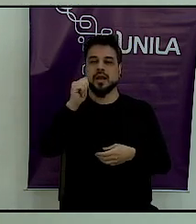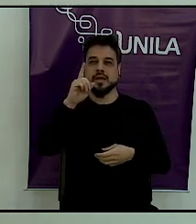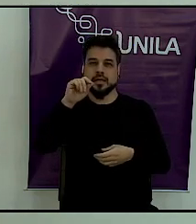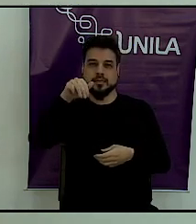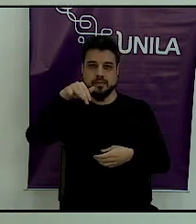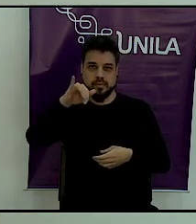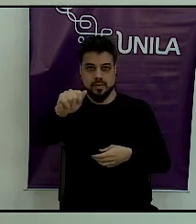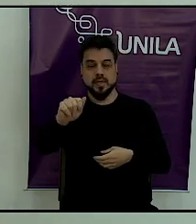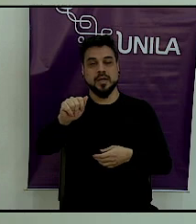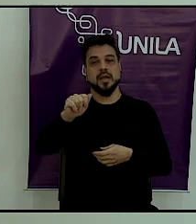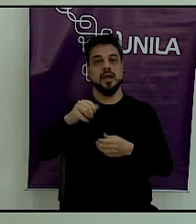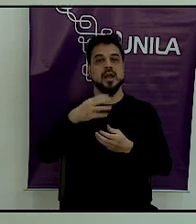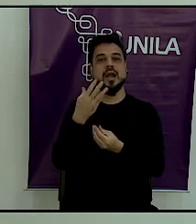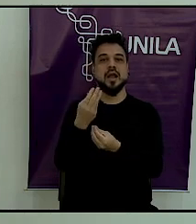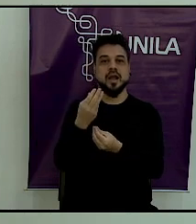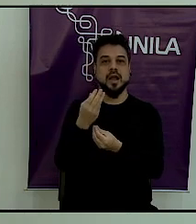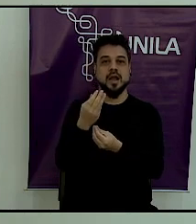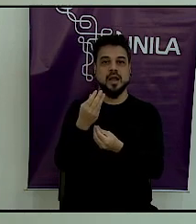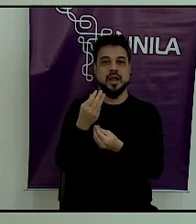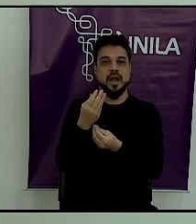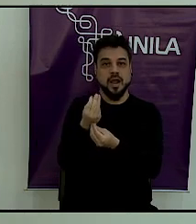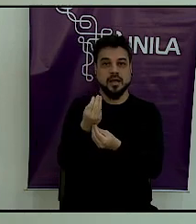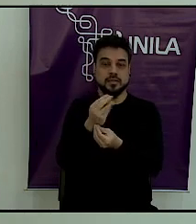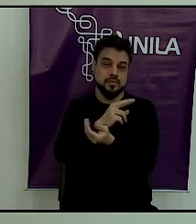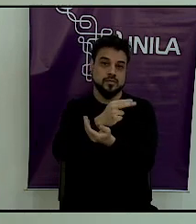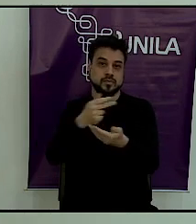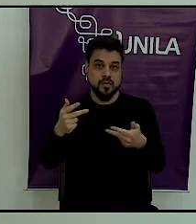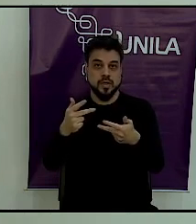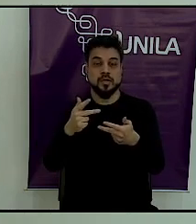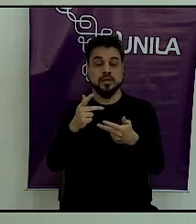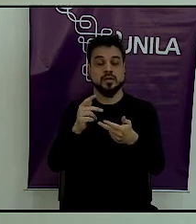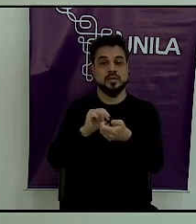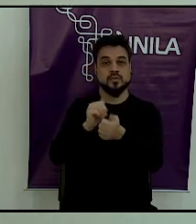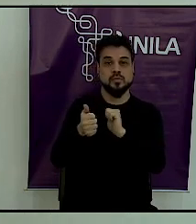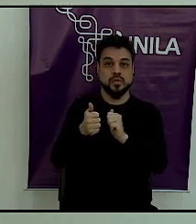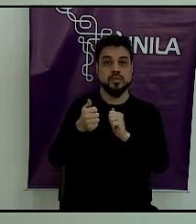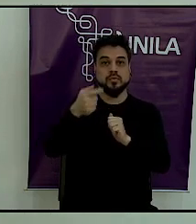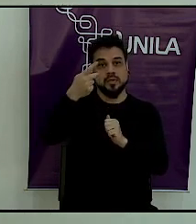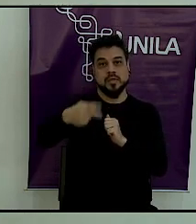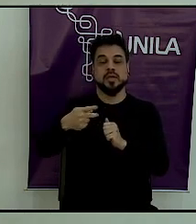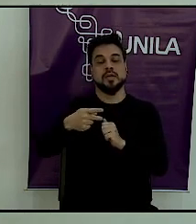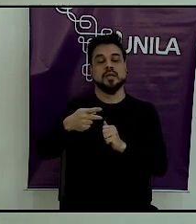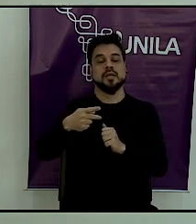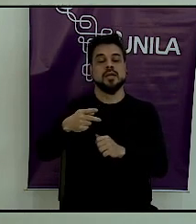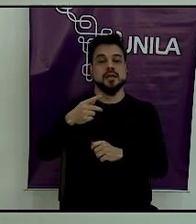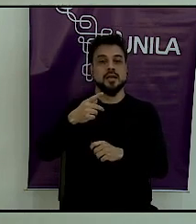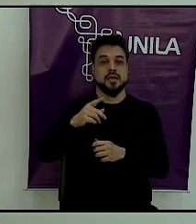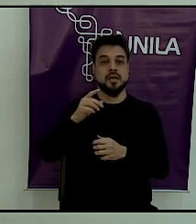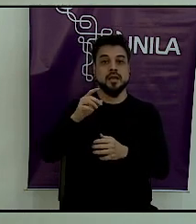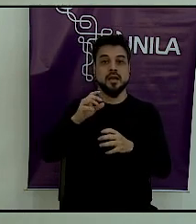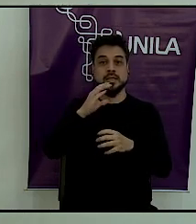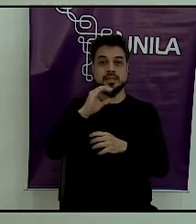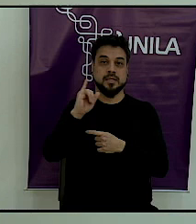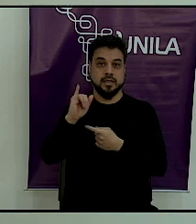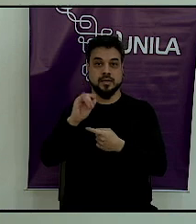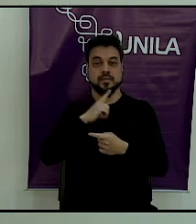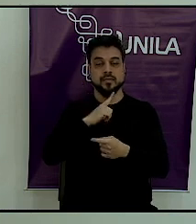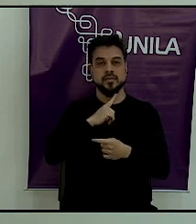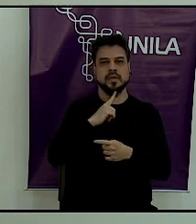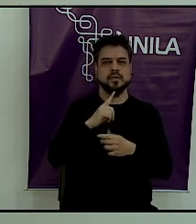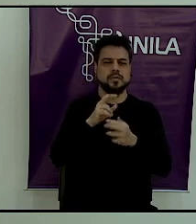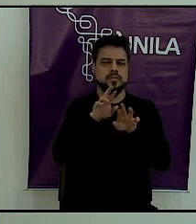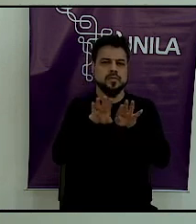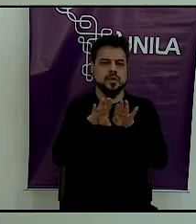Ações Culturais, Valorizações de Iniciativas Culturais e Esportivas para o Campus Integração. Continuidade porque esse ano também existe uma